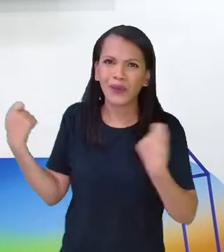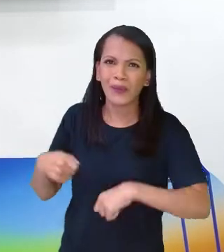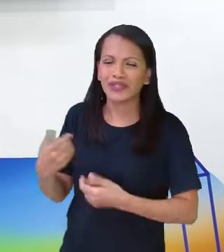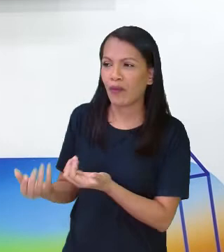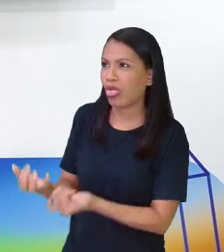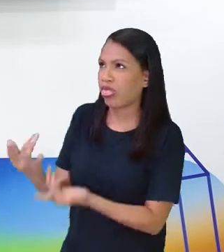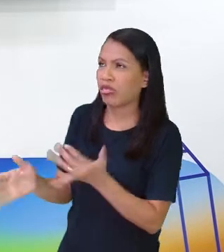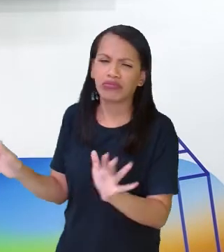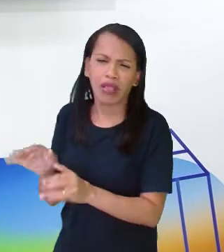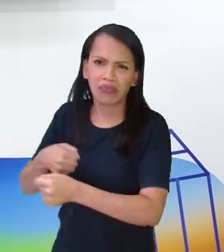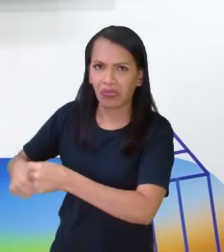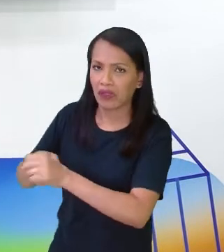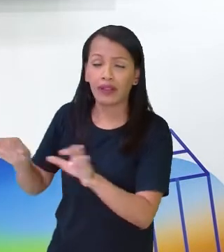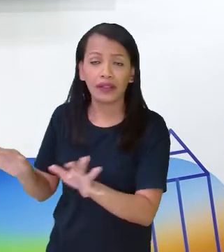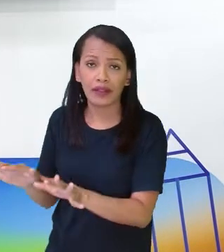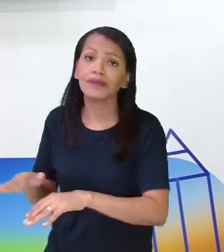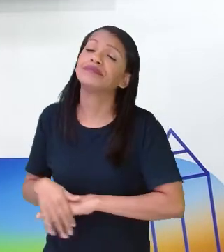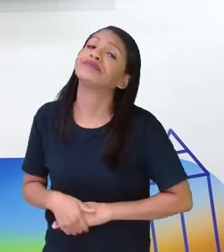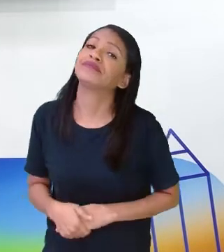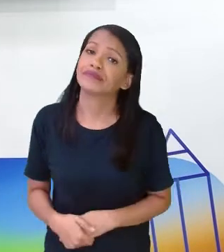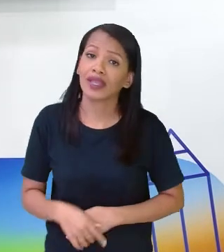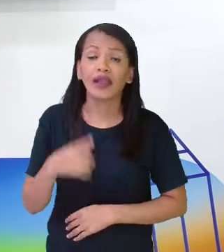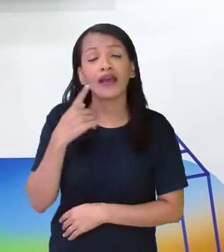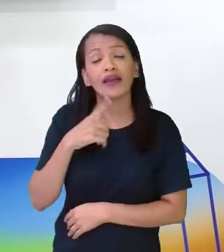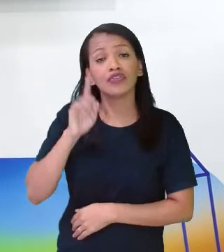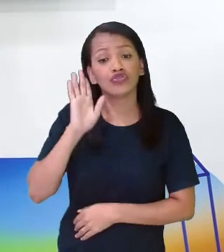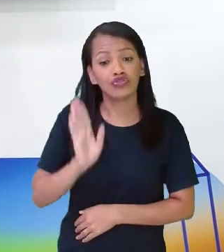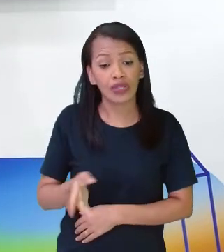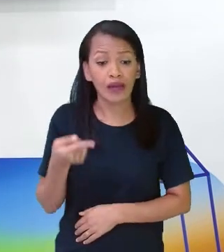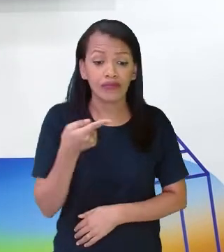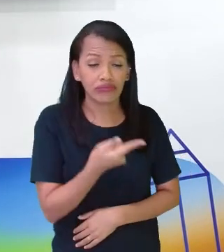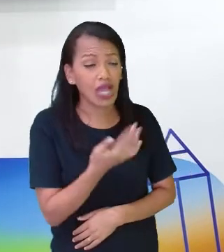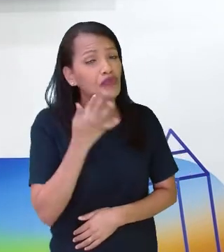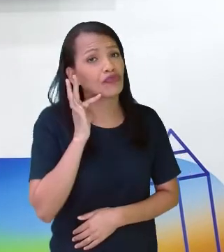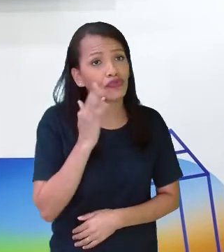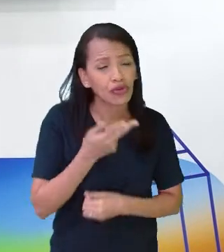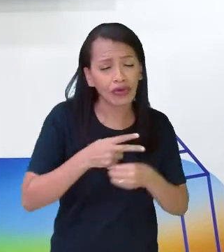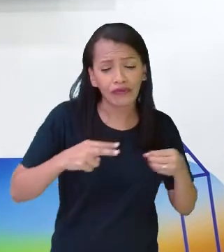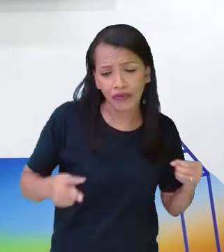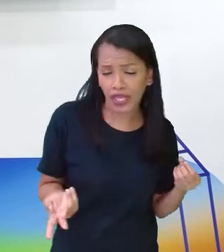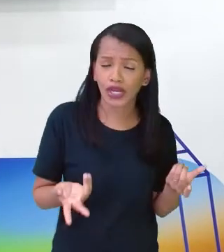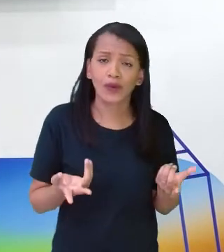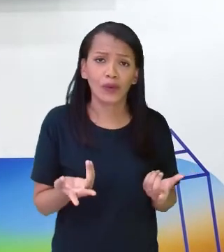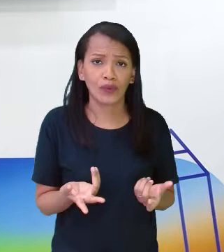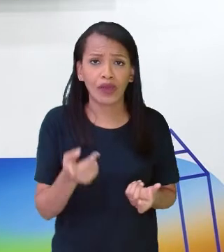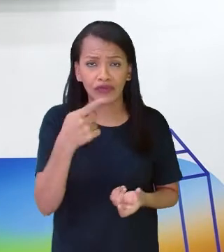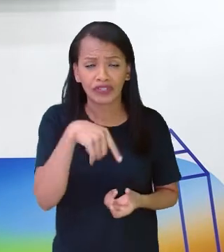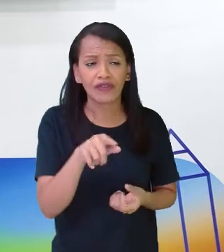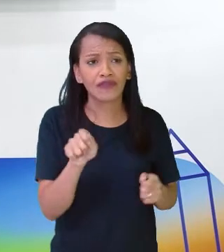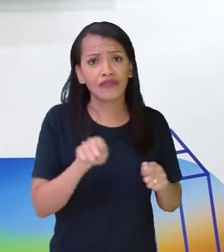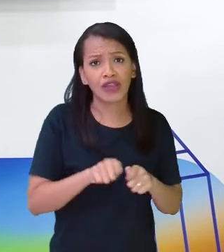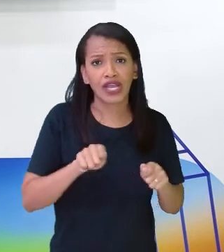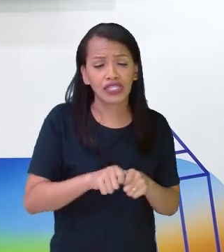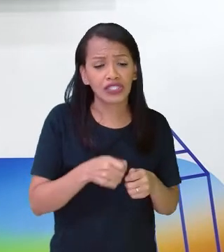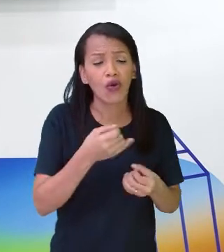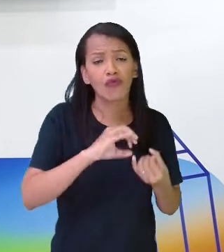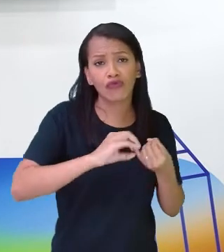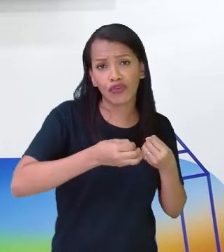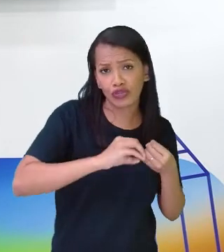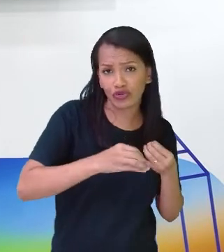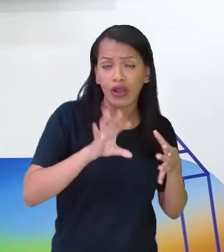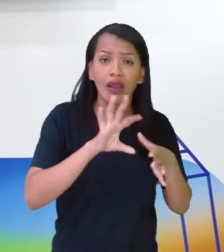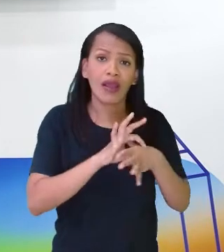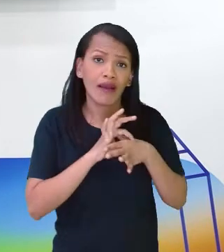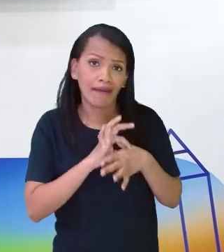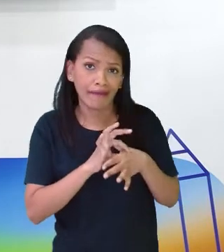são saudáveis, muitas vezes a gente precisa preparar esses alimentos. Então as pessoas, se você vai fazer um legume, se você vai fazer um feijão, uma